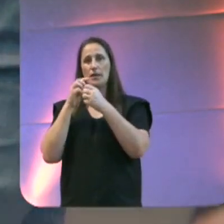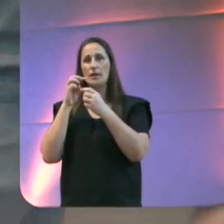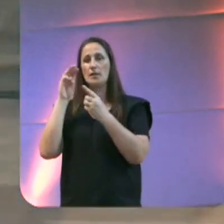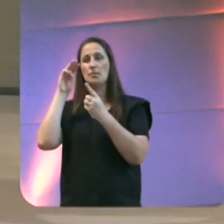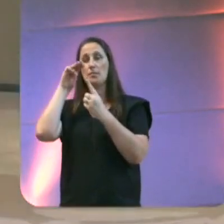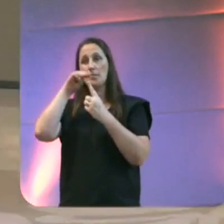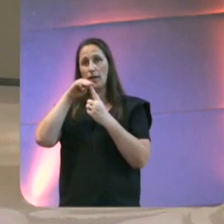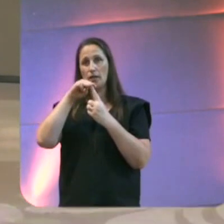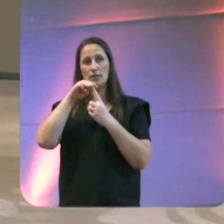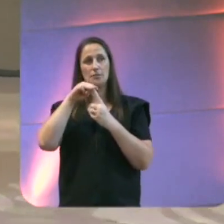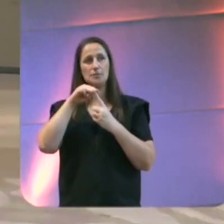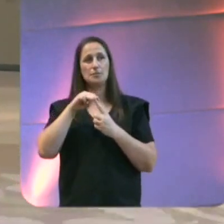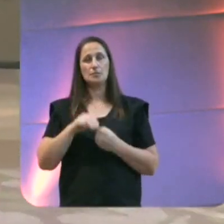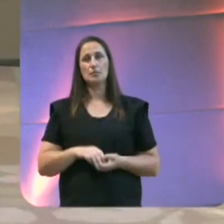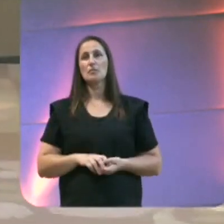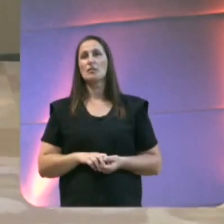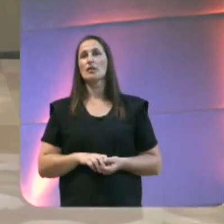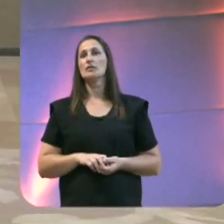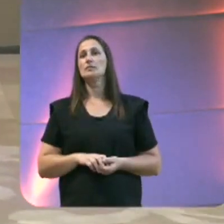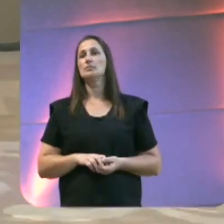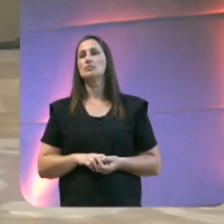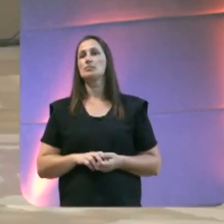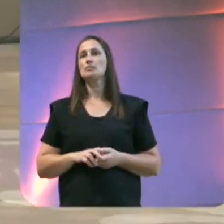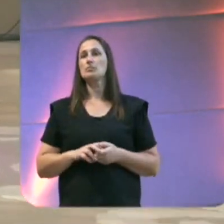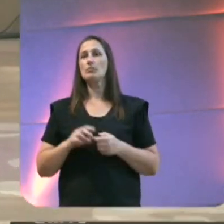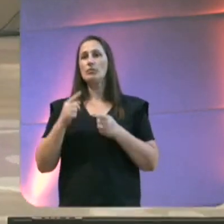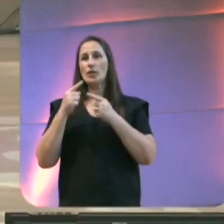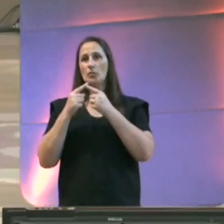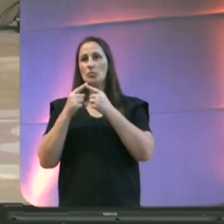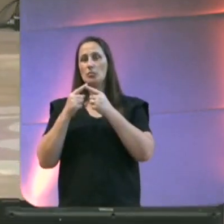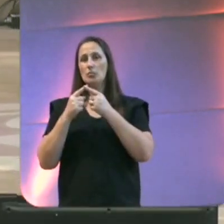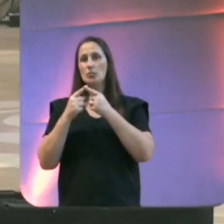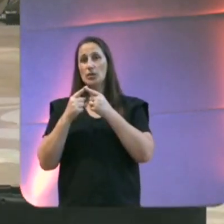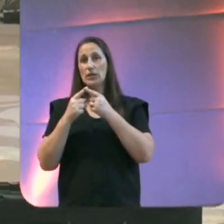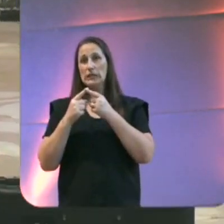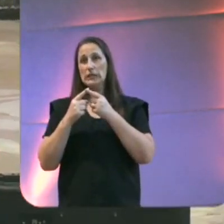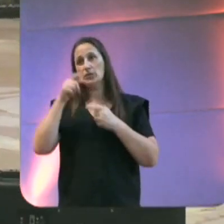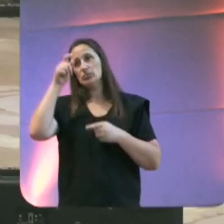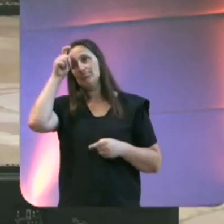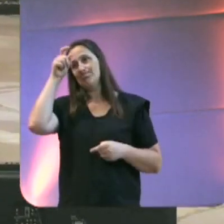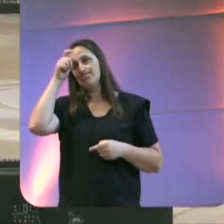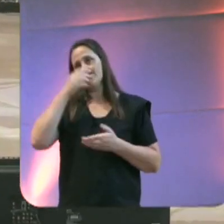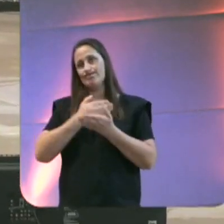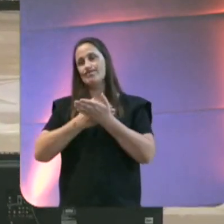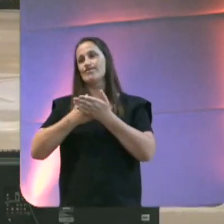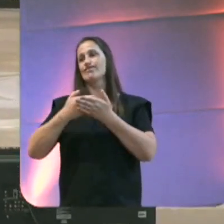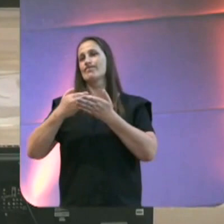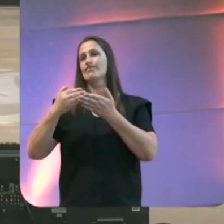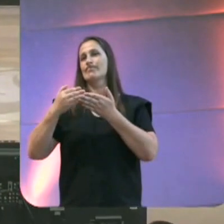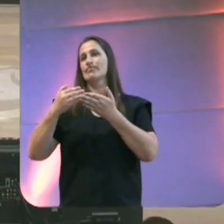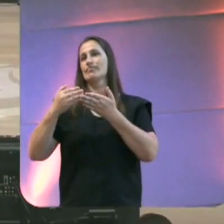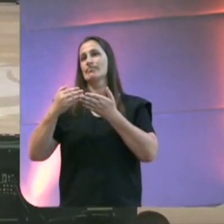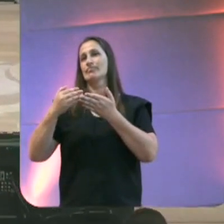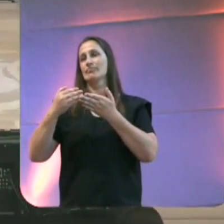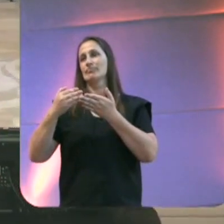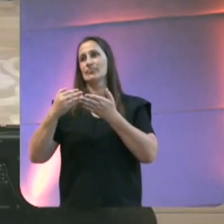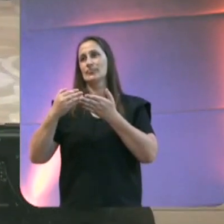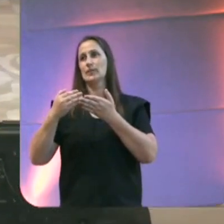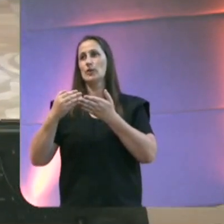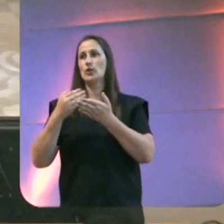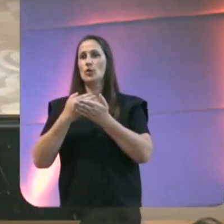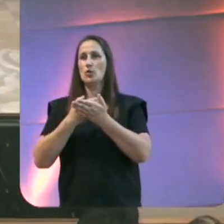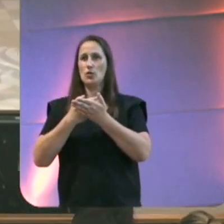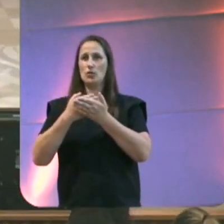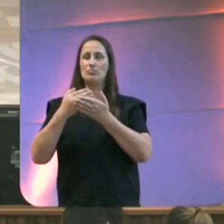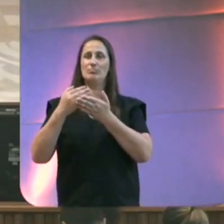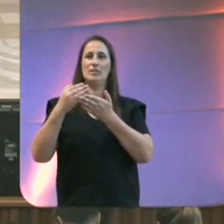que o inimigo sempre começa a atrapalhar a gente, não é verdade? A gente marca a hora com ele e de repente é atropelado.